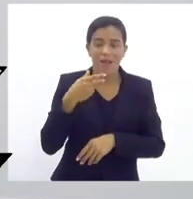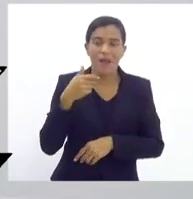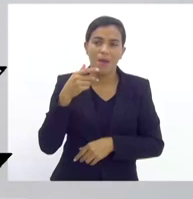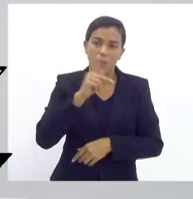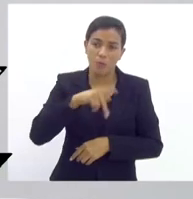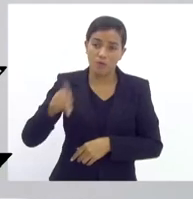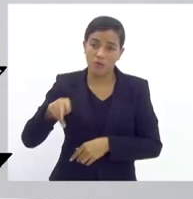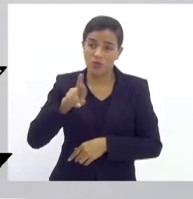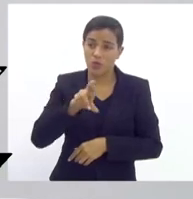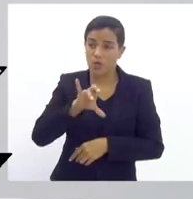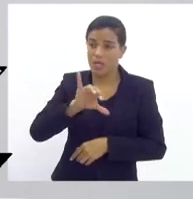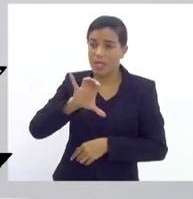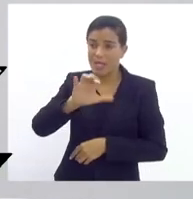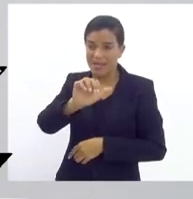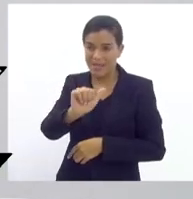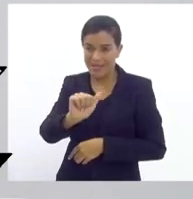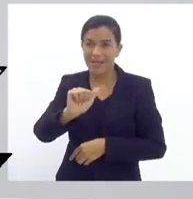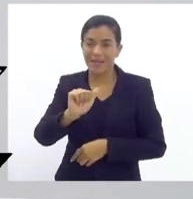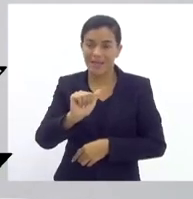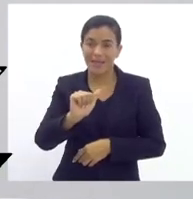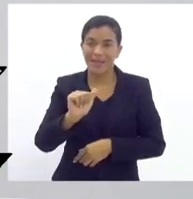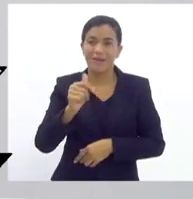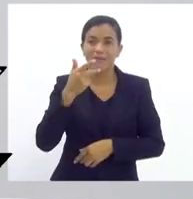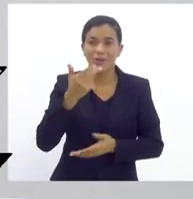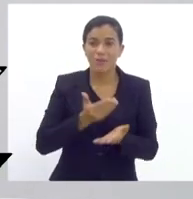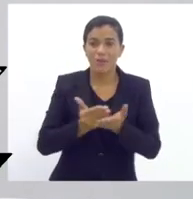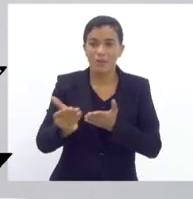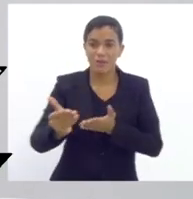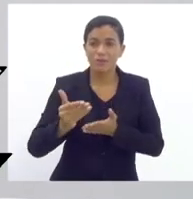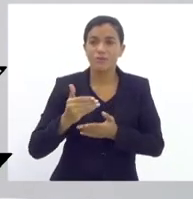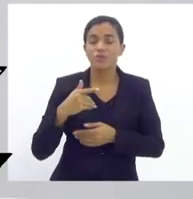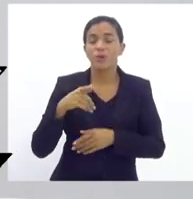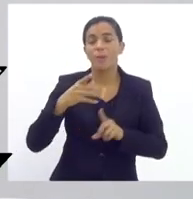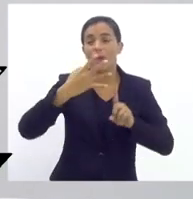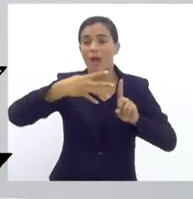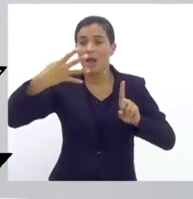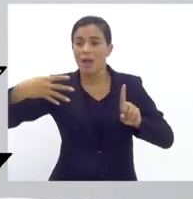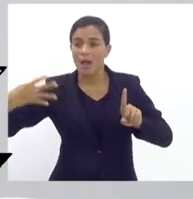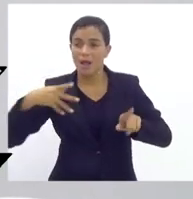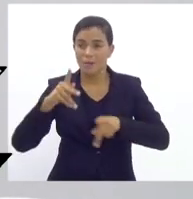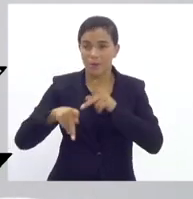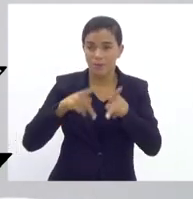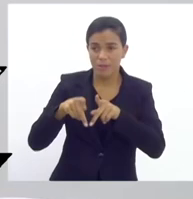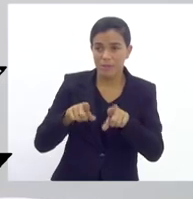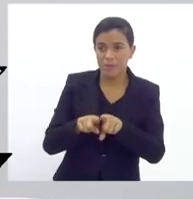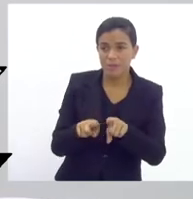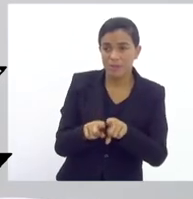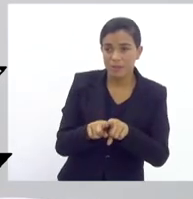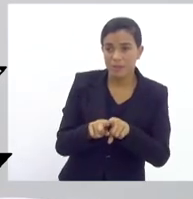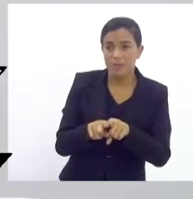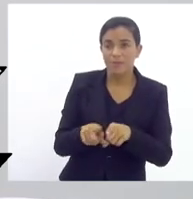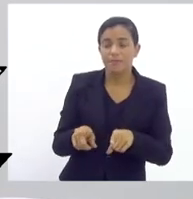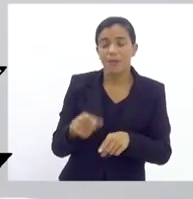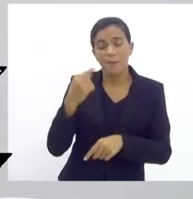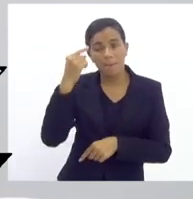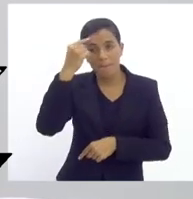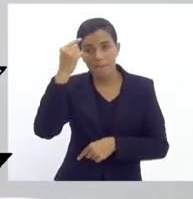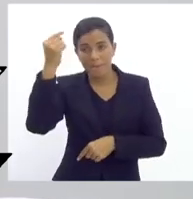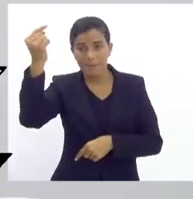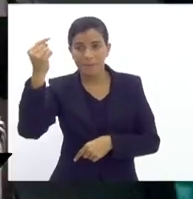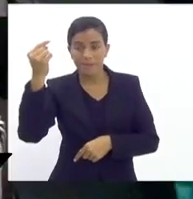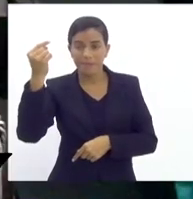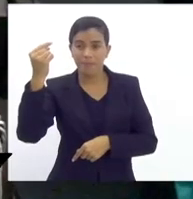rica falou aqui no início também da população lgbtqia mais inclusive pensar que